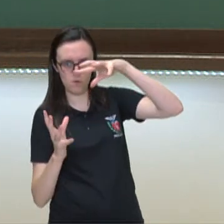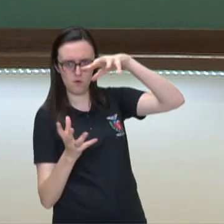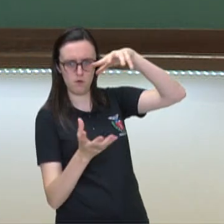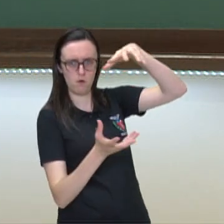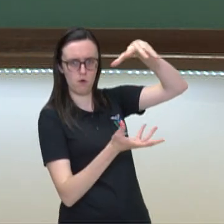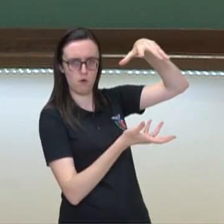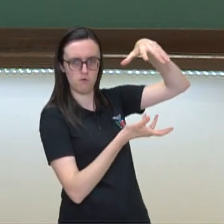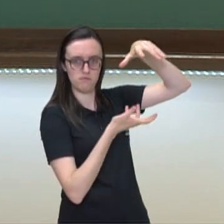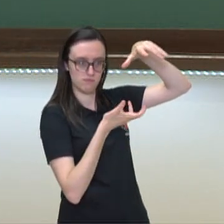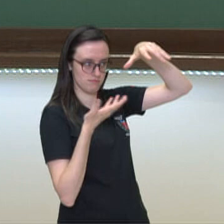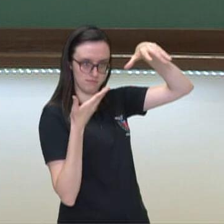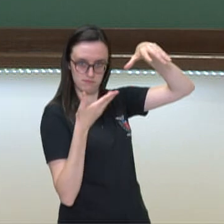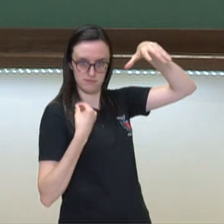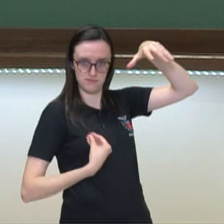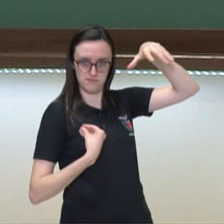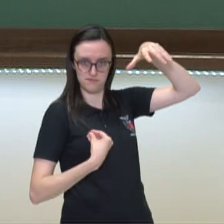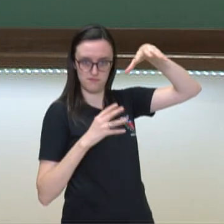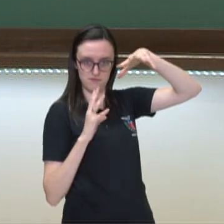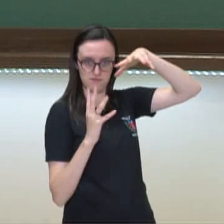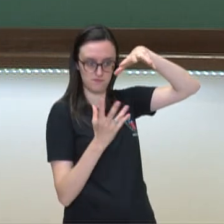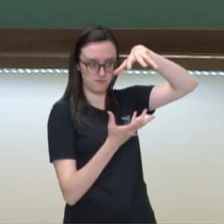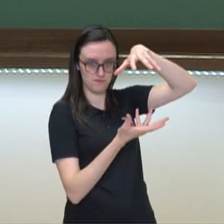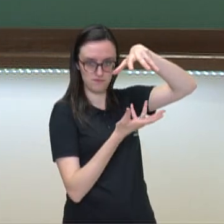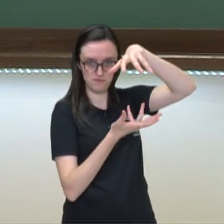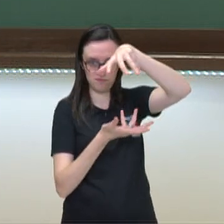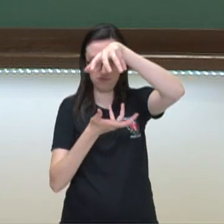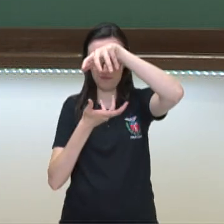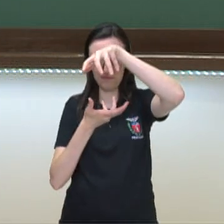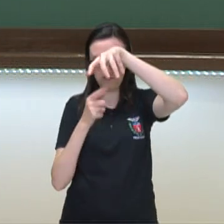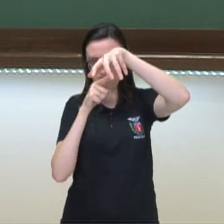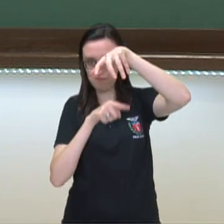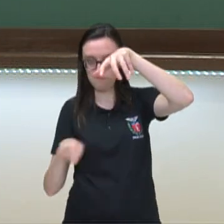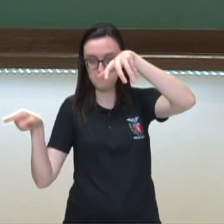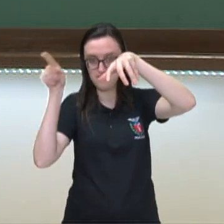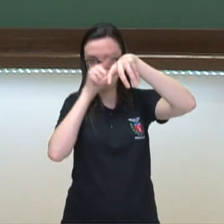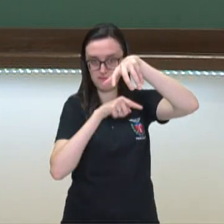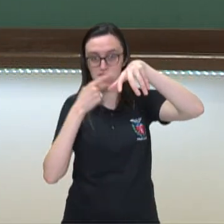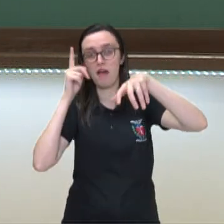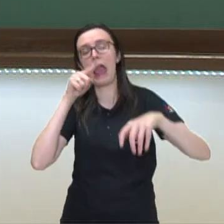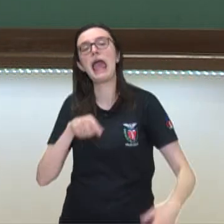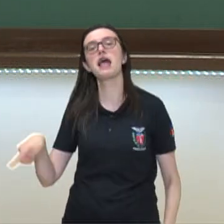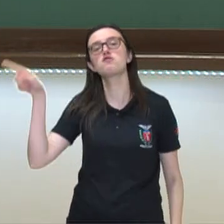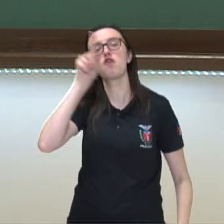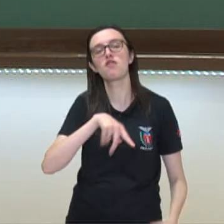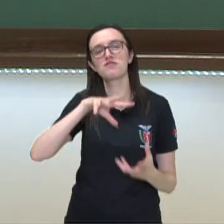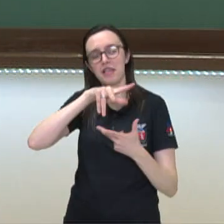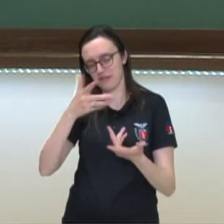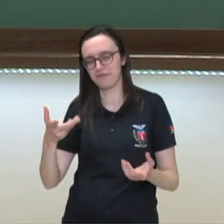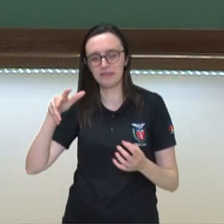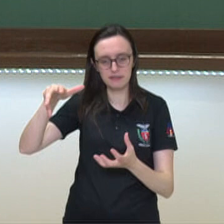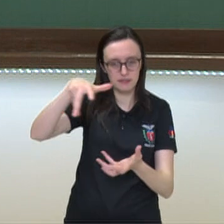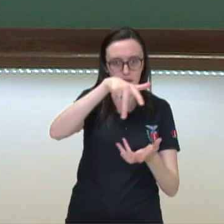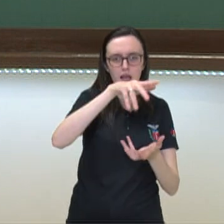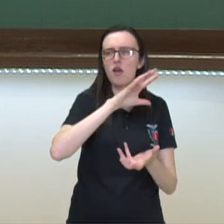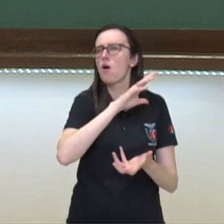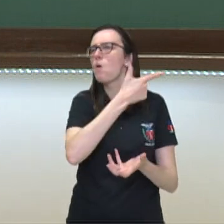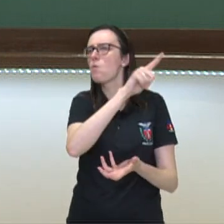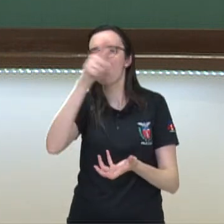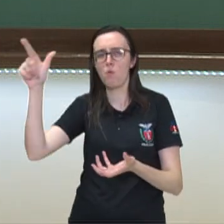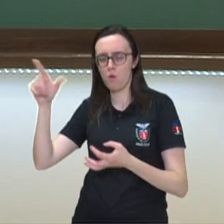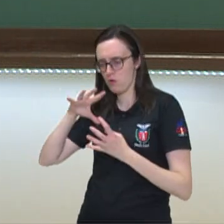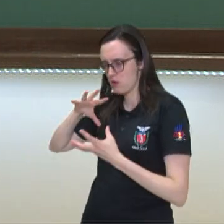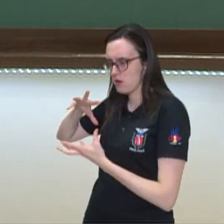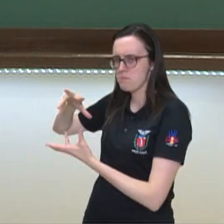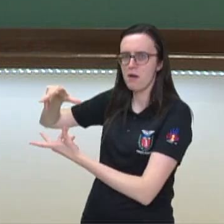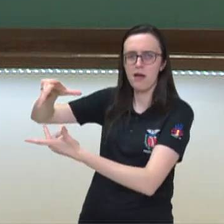nosso orbe, essa esfera ovaloide que alguns dizem, né, redondo, a Terra, assim como todos os planetas que também são